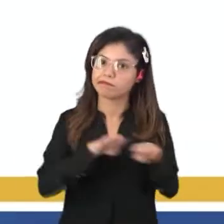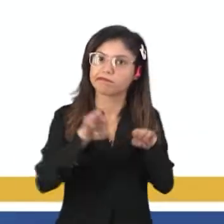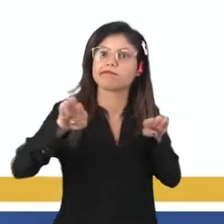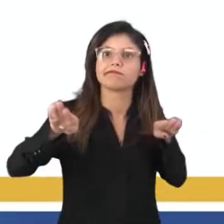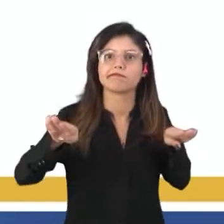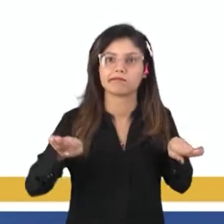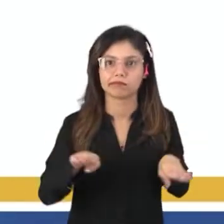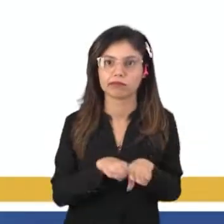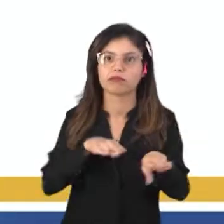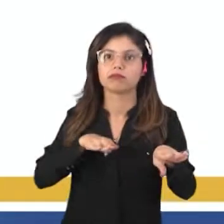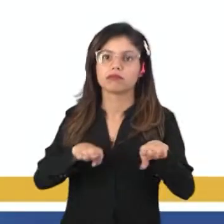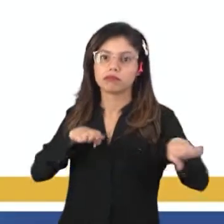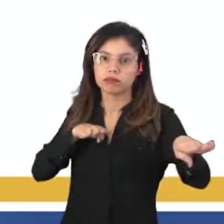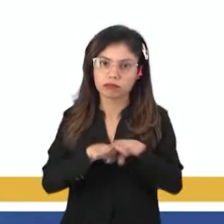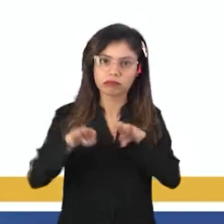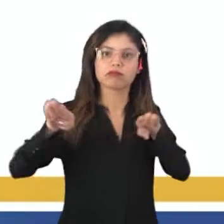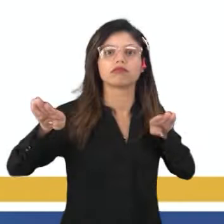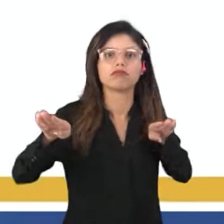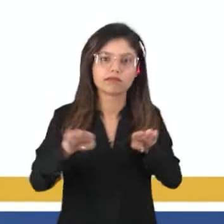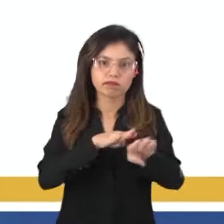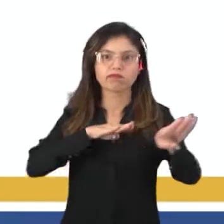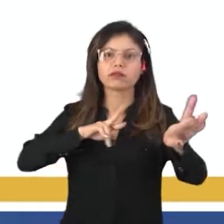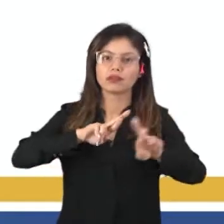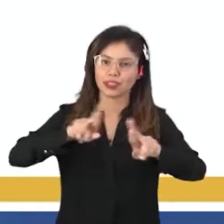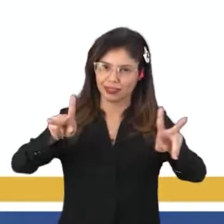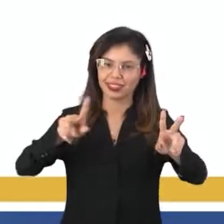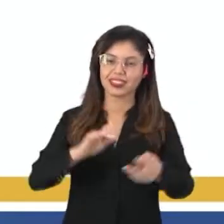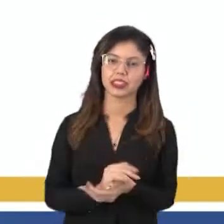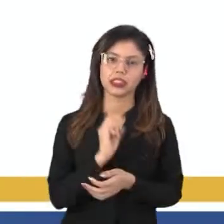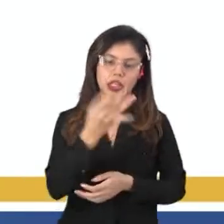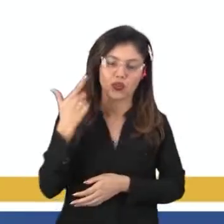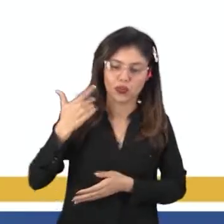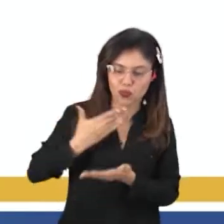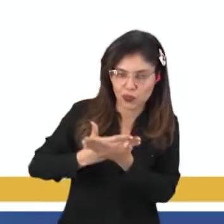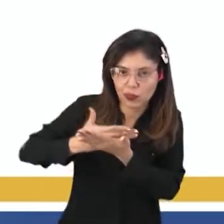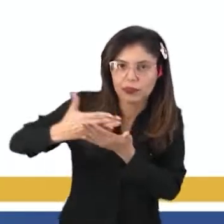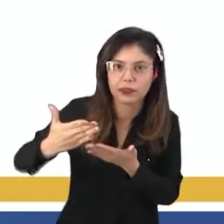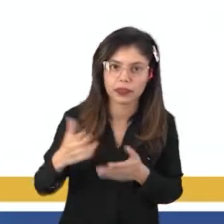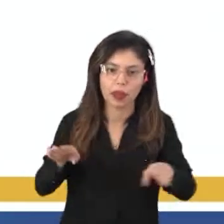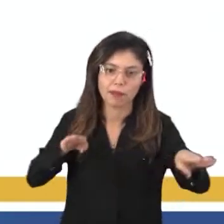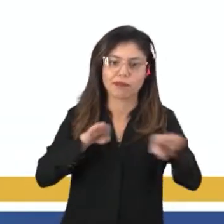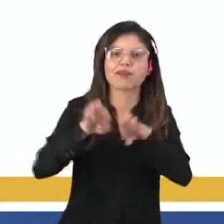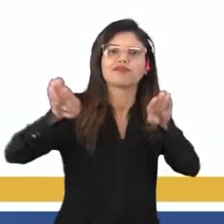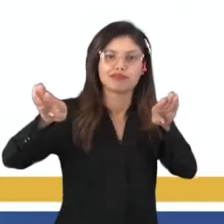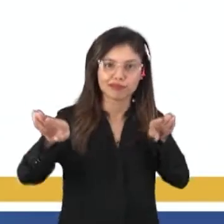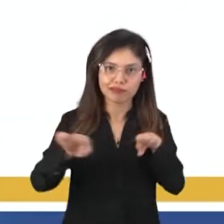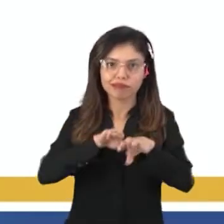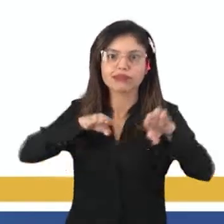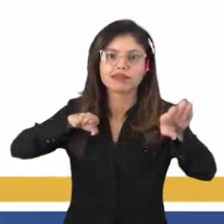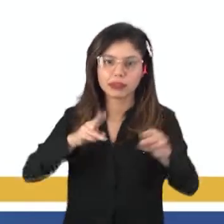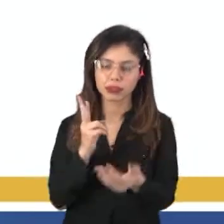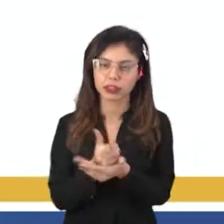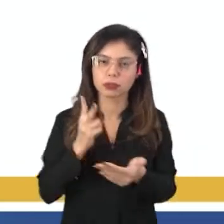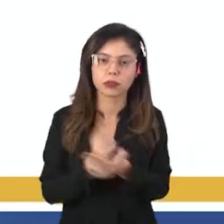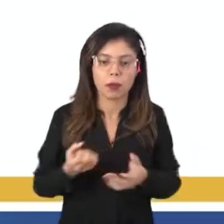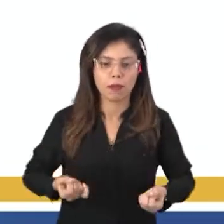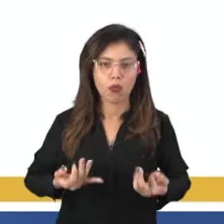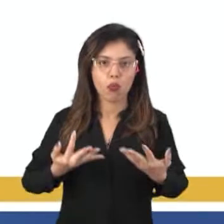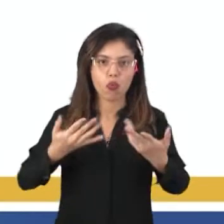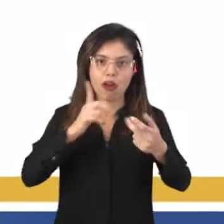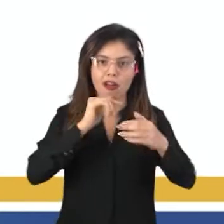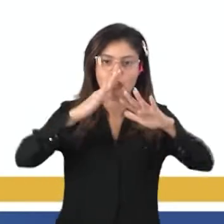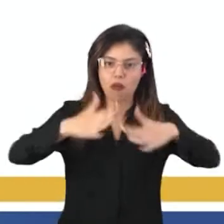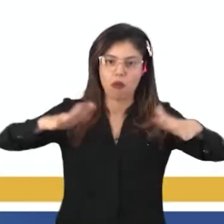né, começam a ter um movimento diferente, se elas começam a se chocar, por exemplo, né, pode gerar